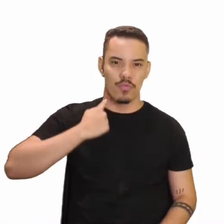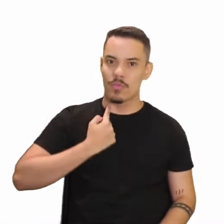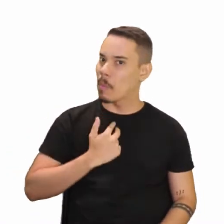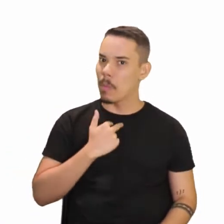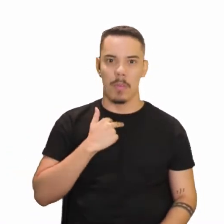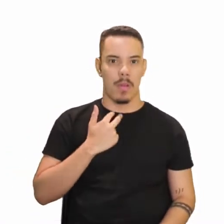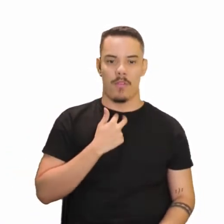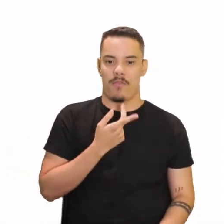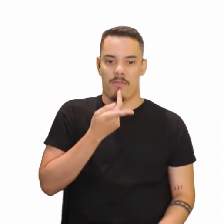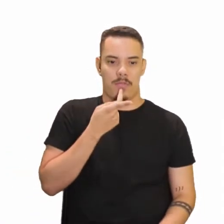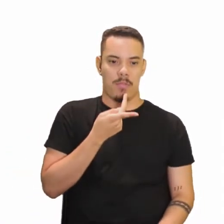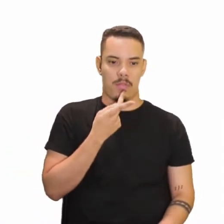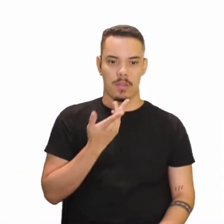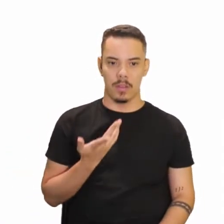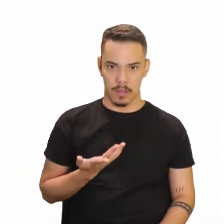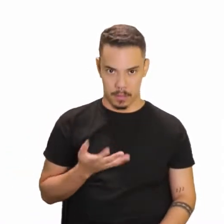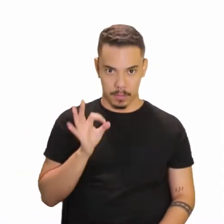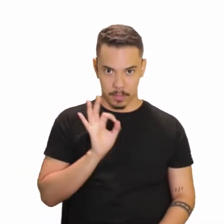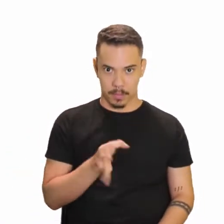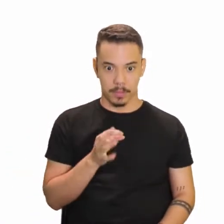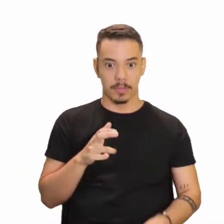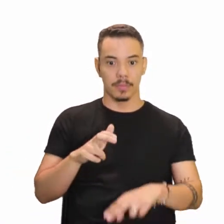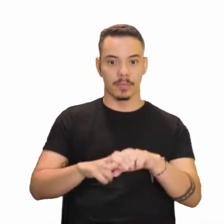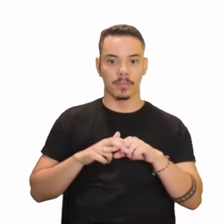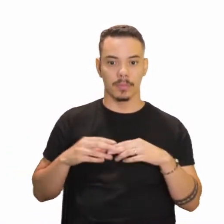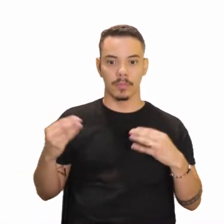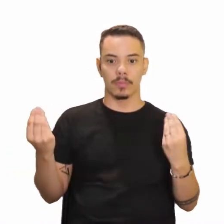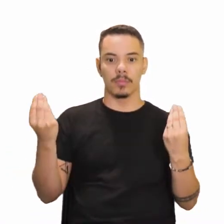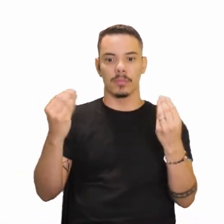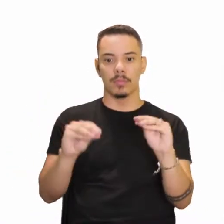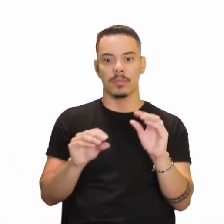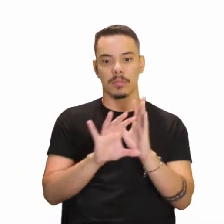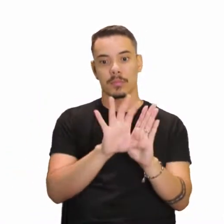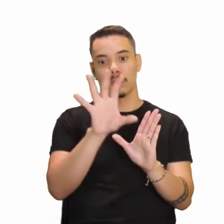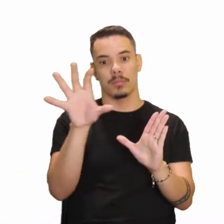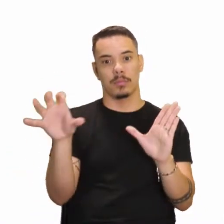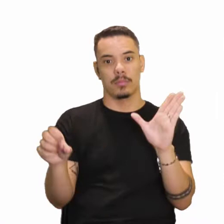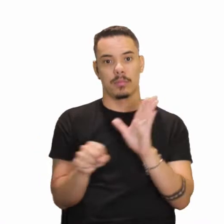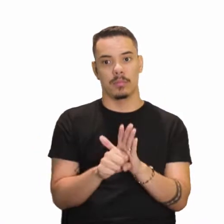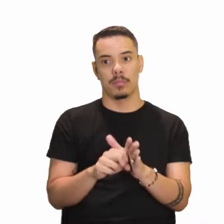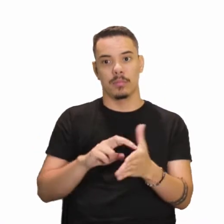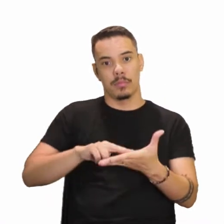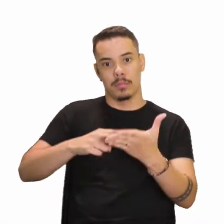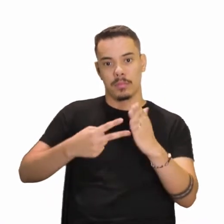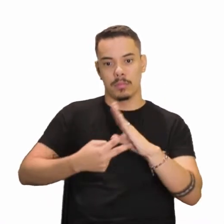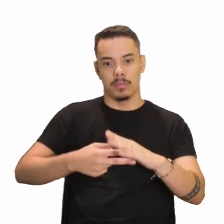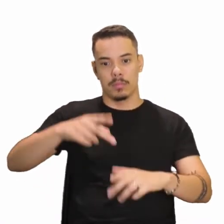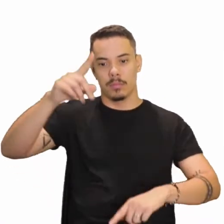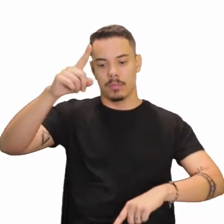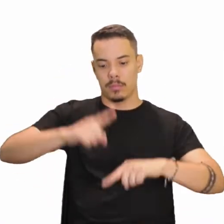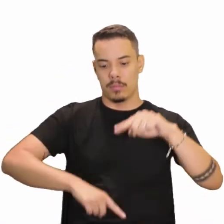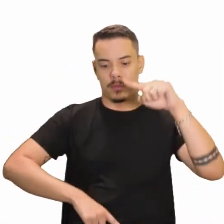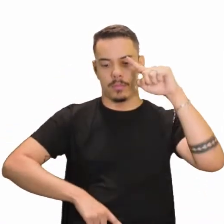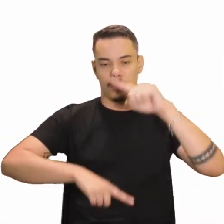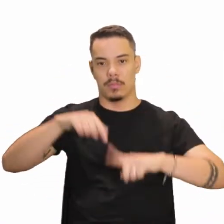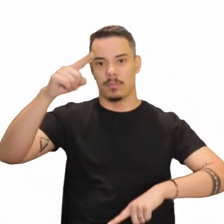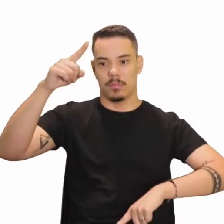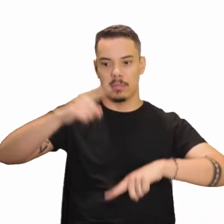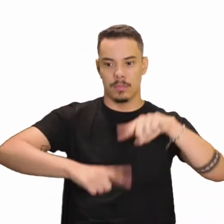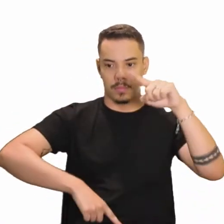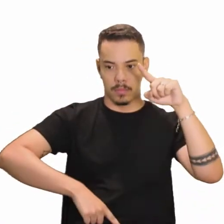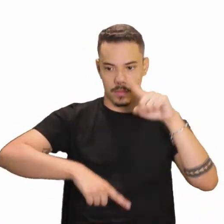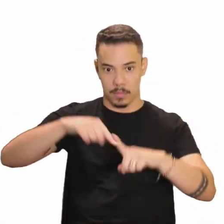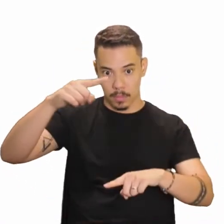tá e o que que ele vai usar vai usar símbolo que isso aqui que tá mostrando que é um xingamento